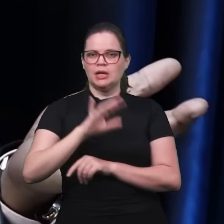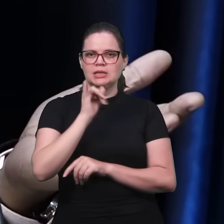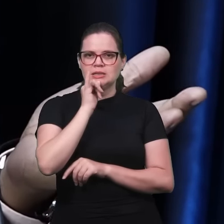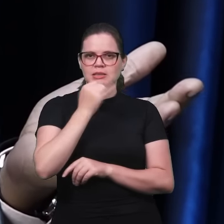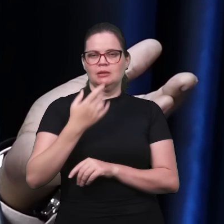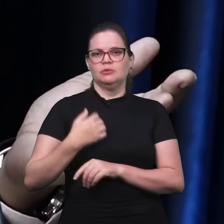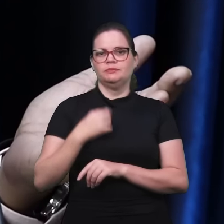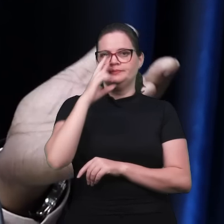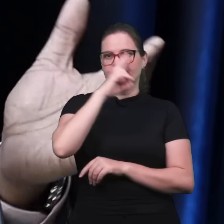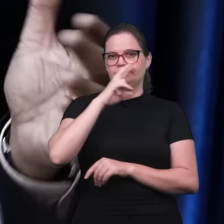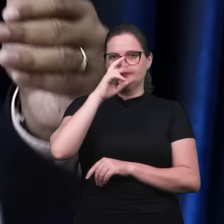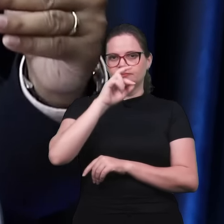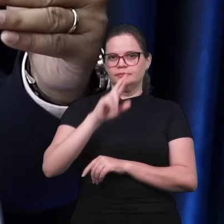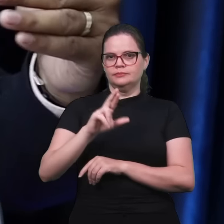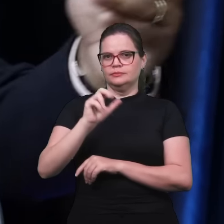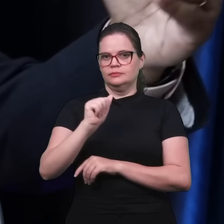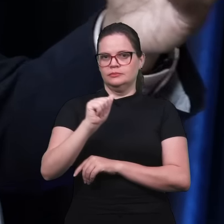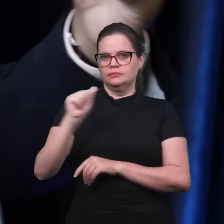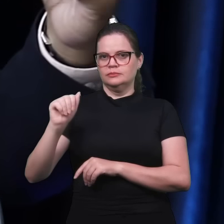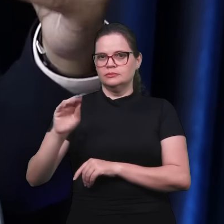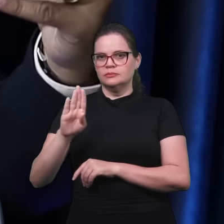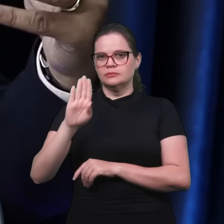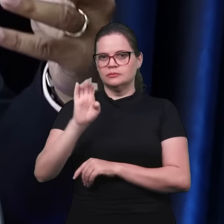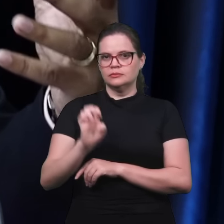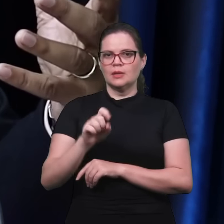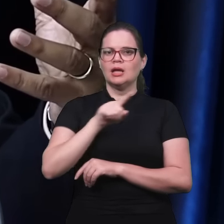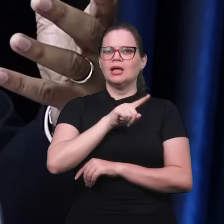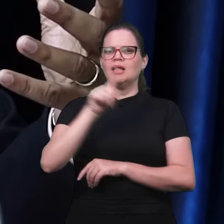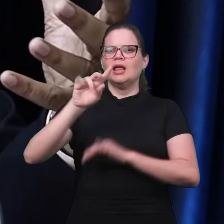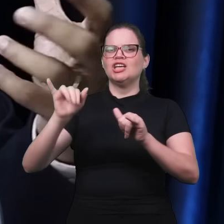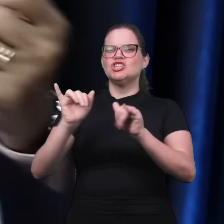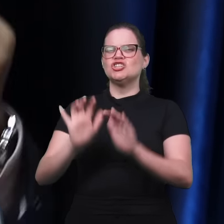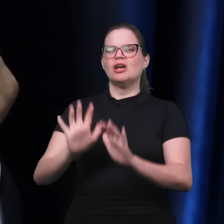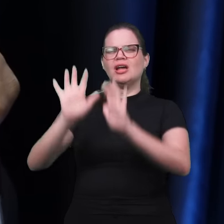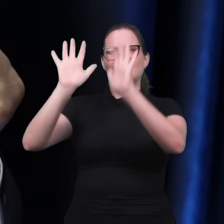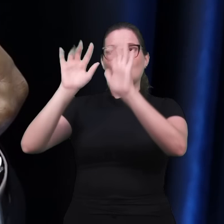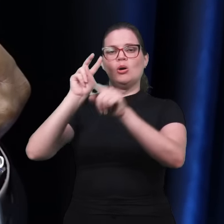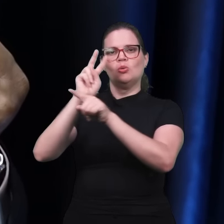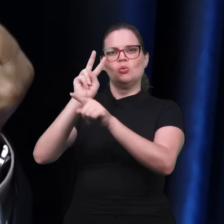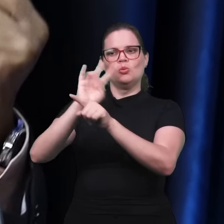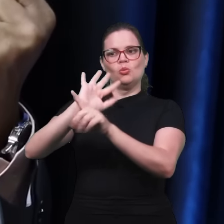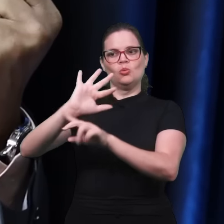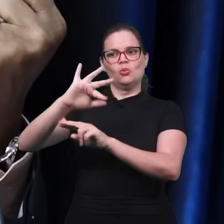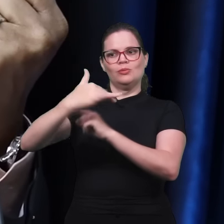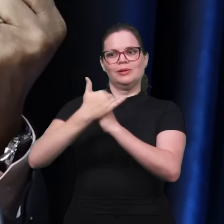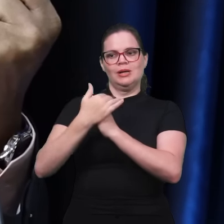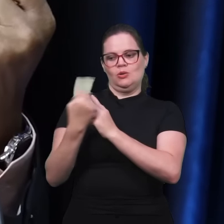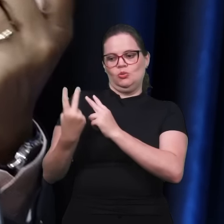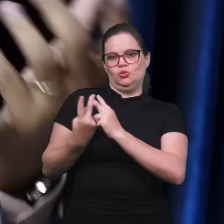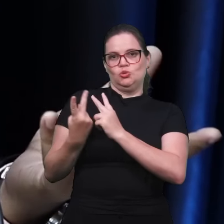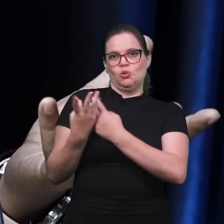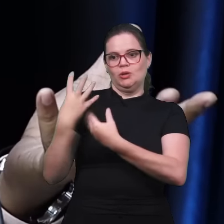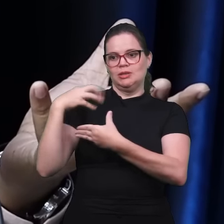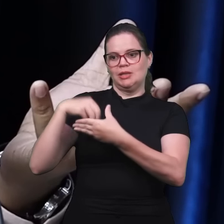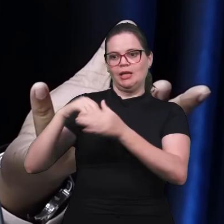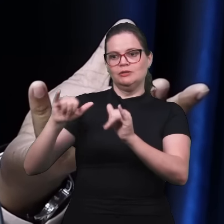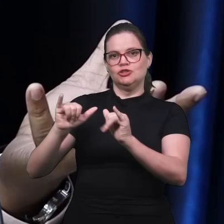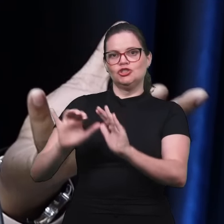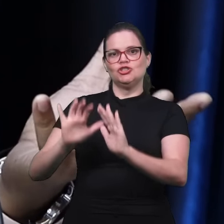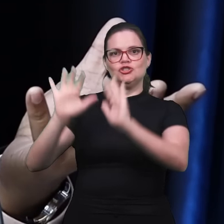de Raabe, aquela que estava em Jericó né, ela guardou os espias e teve a